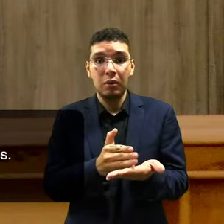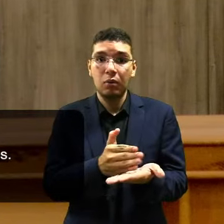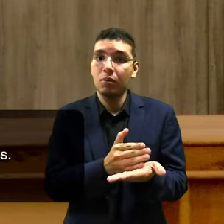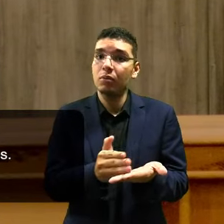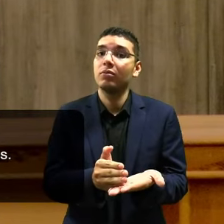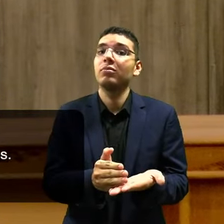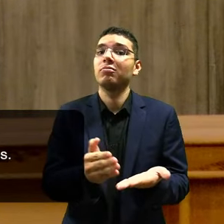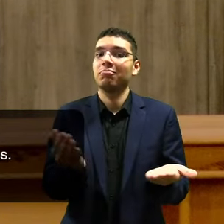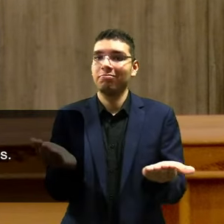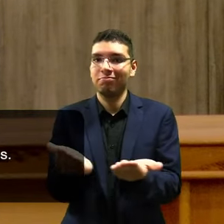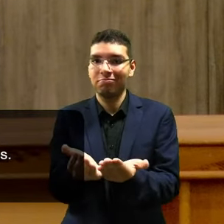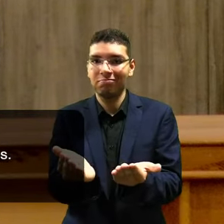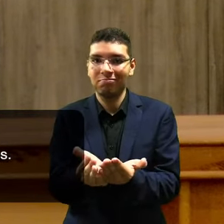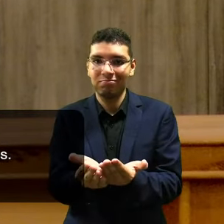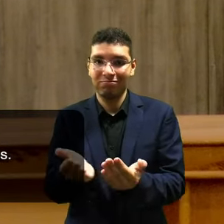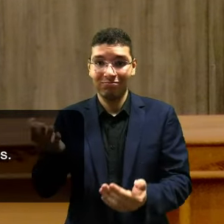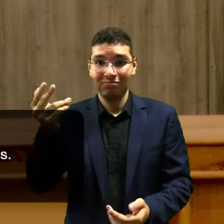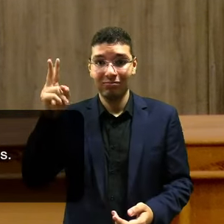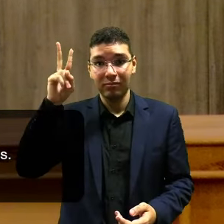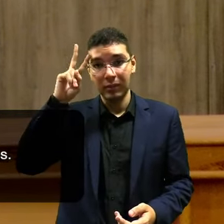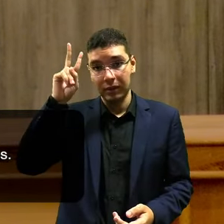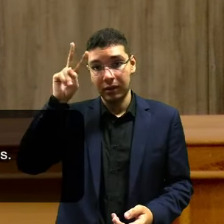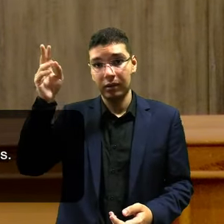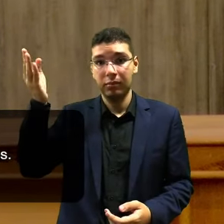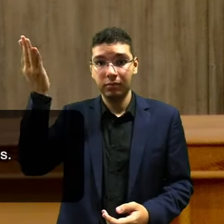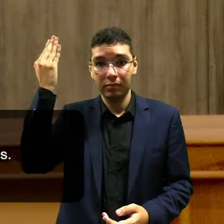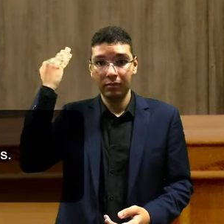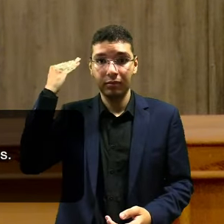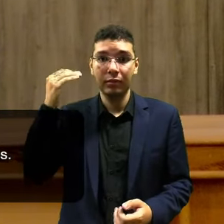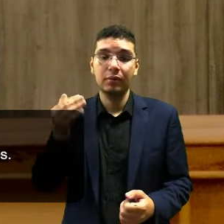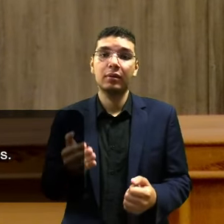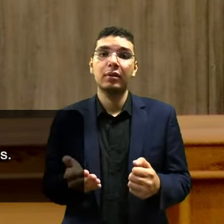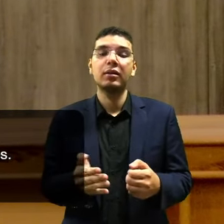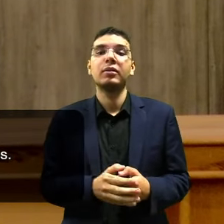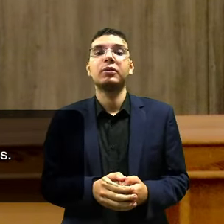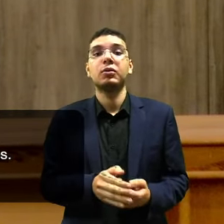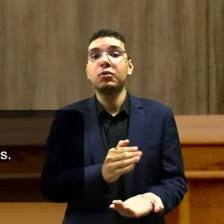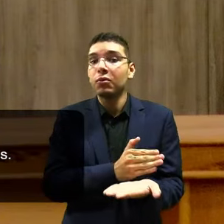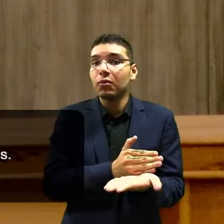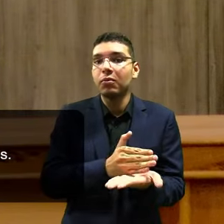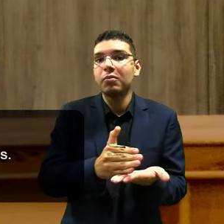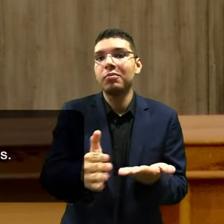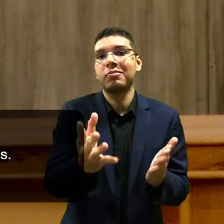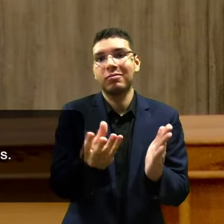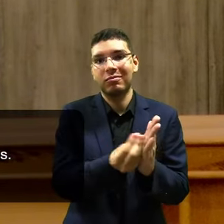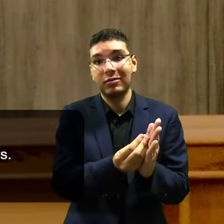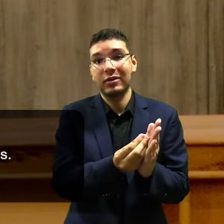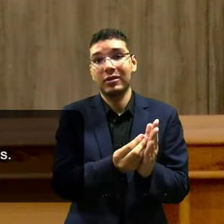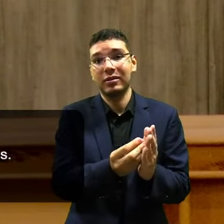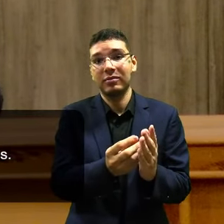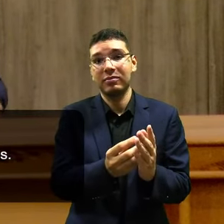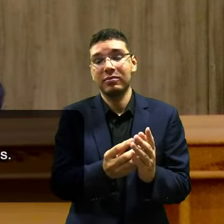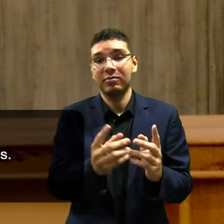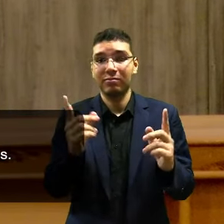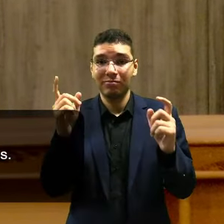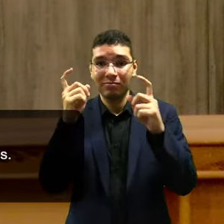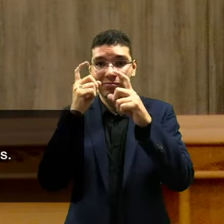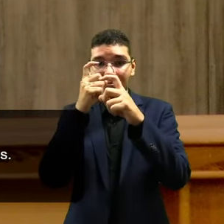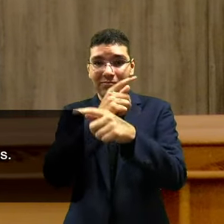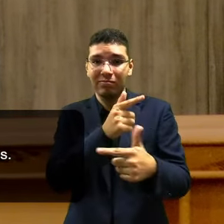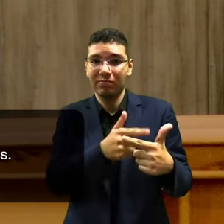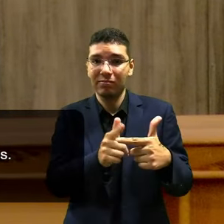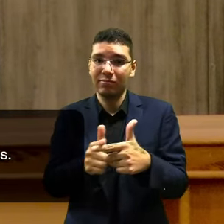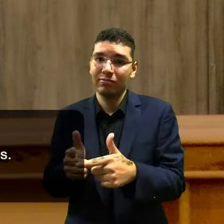aí isso aqui tudinho era crente Eles experimentaram o quê escárnios O que mais açoites cadeias e prisões ISO aqui tudo era crente